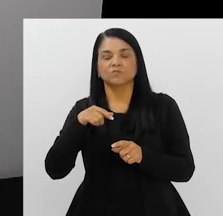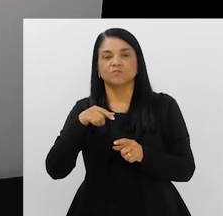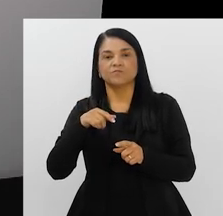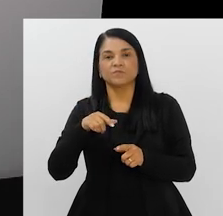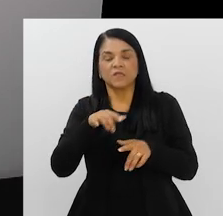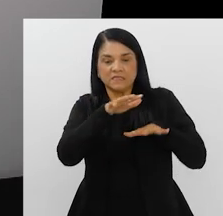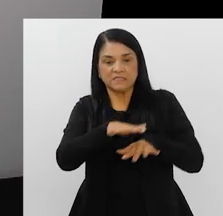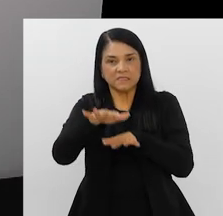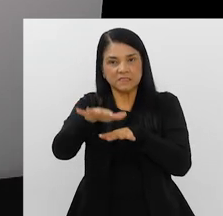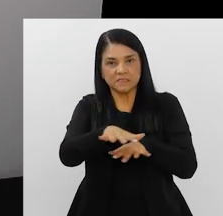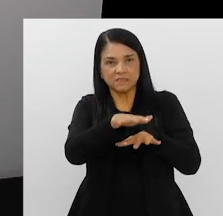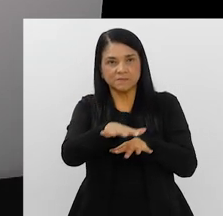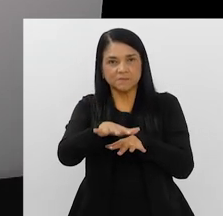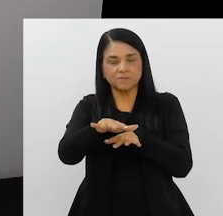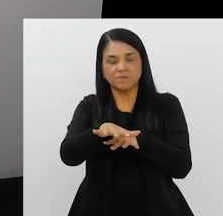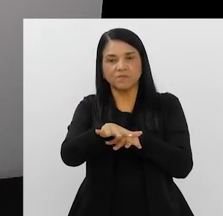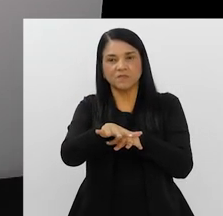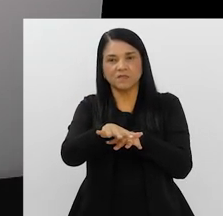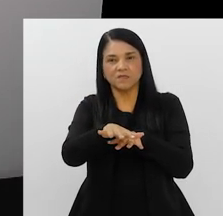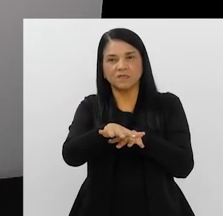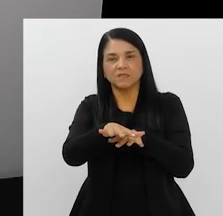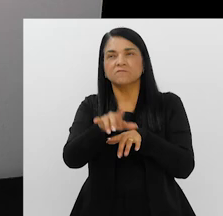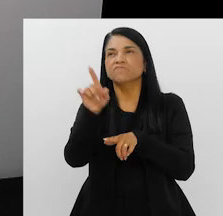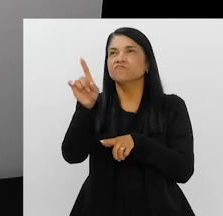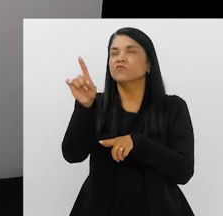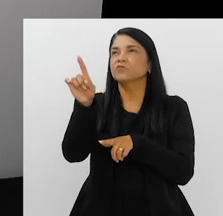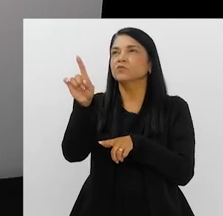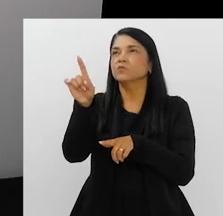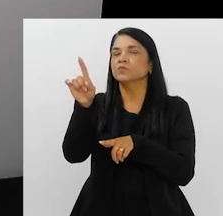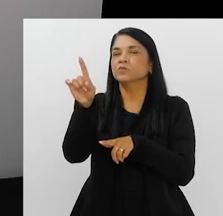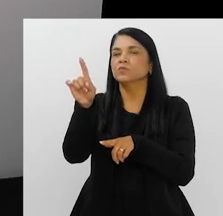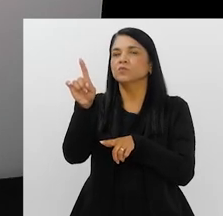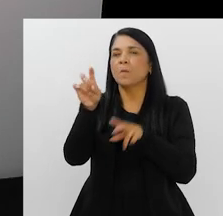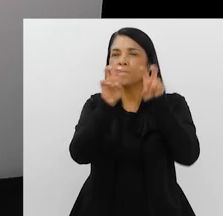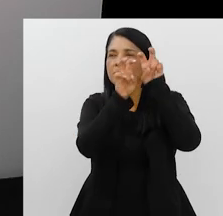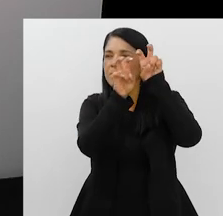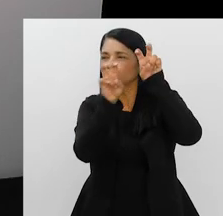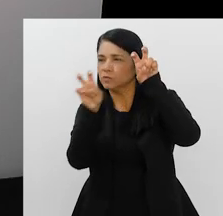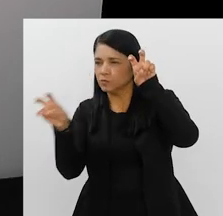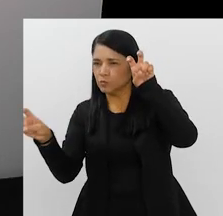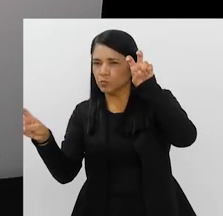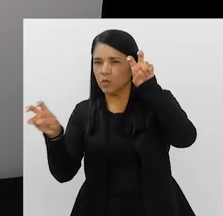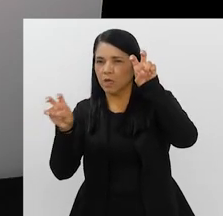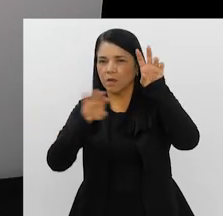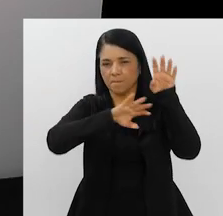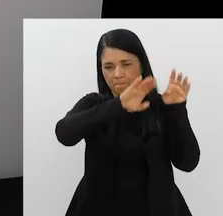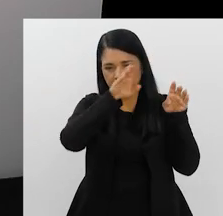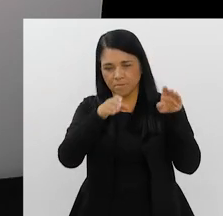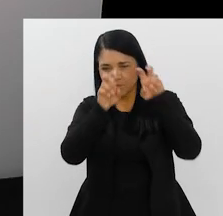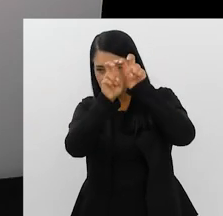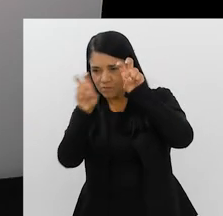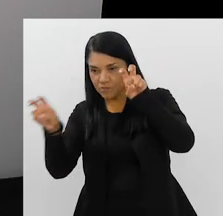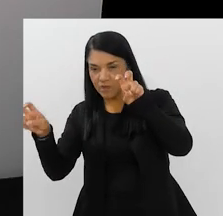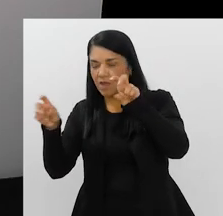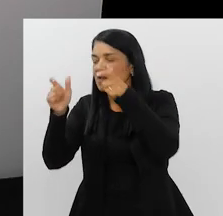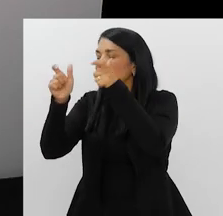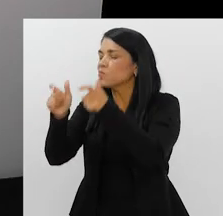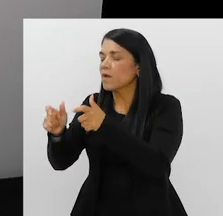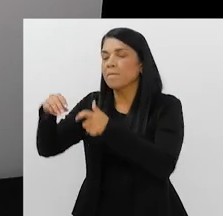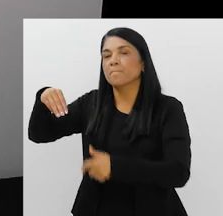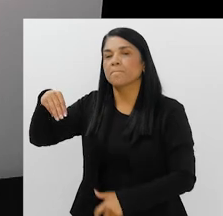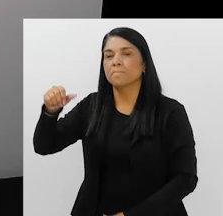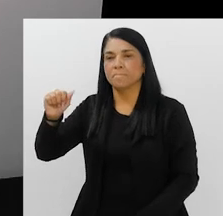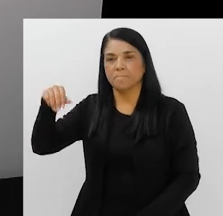foi? Não. Foi no. Ali na, no Pão de Açúcar, perto do Pão de Açúcar. Ali onde é que é o MAN, né? Não tem o MAN? Ah,